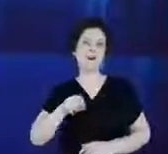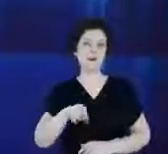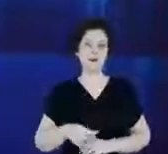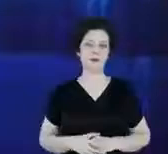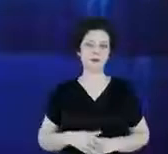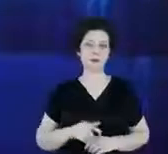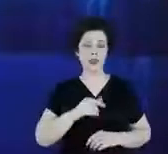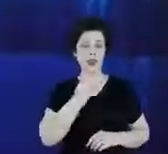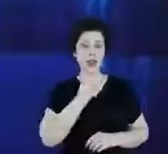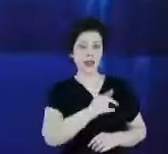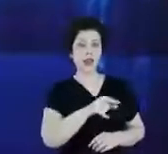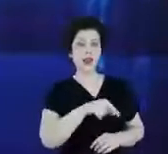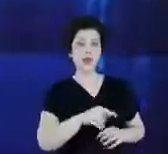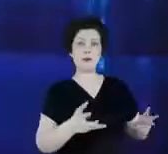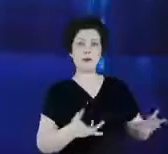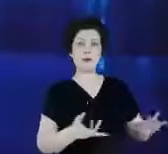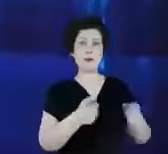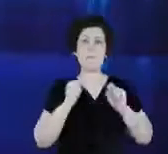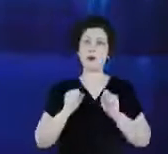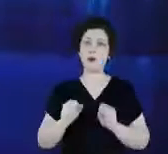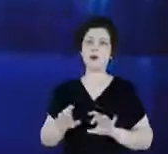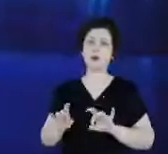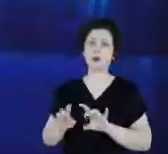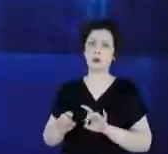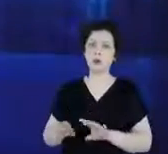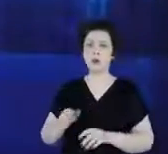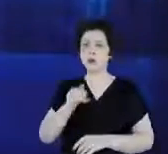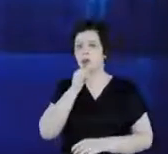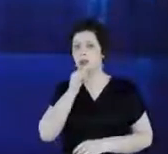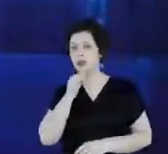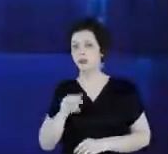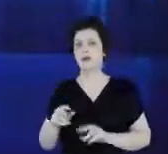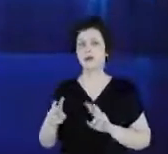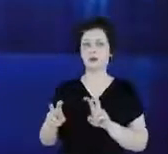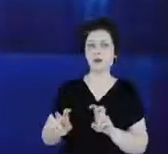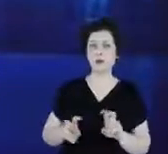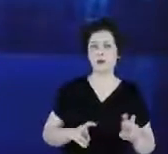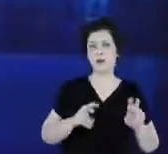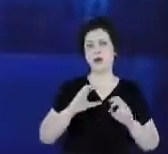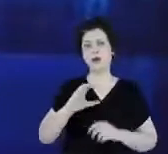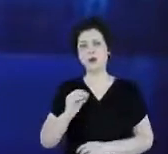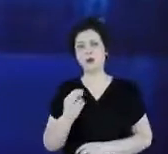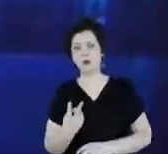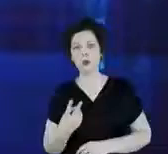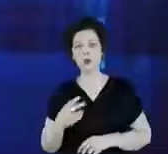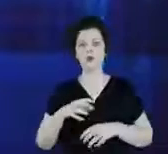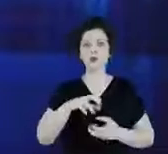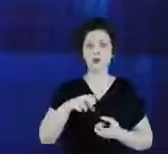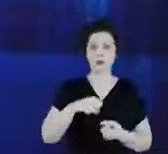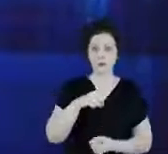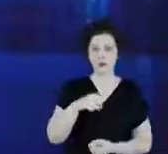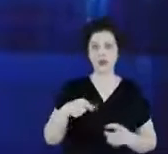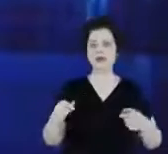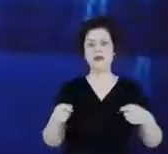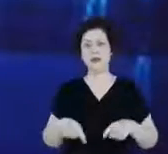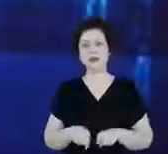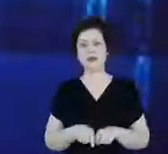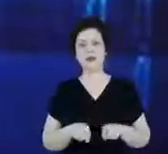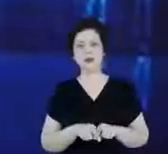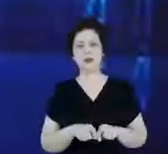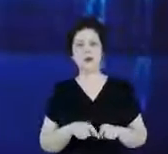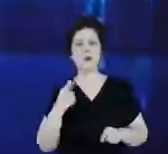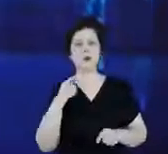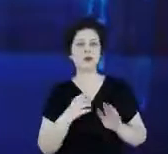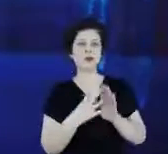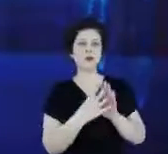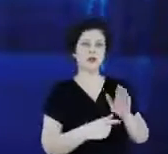você pode tokenizar desde questões relacionadas apresenta carbono sustentabilidade até gerar